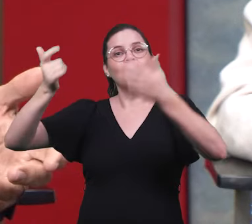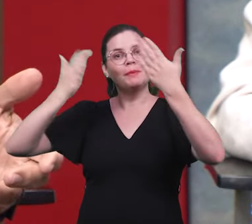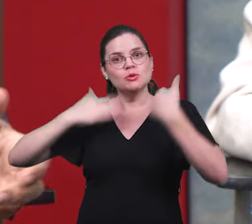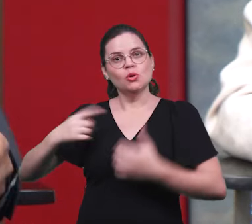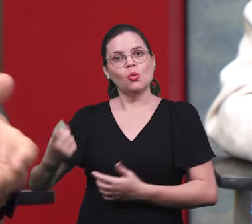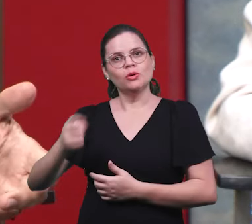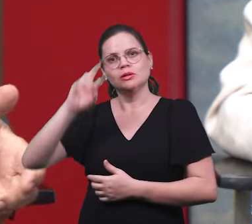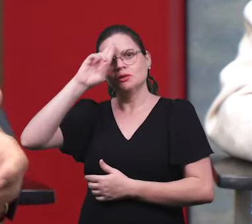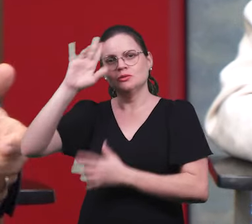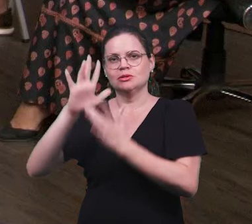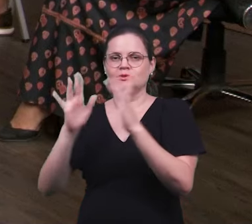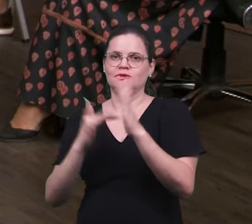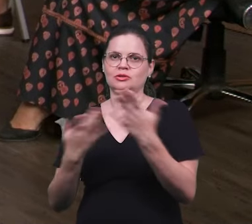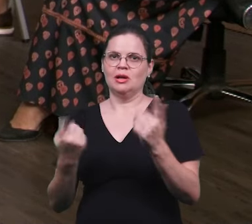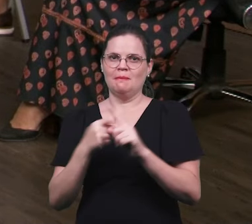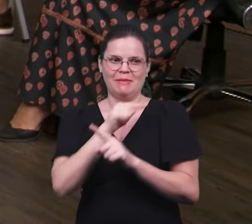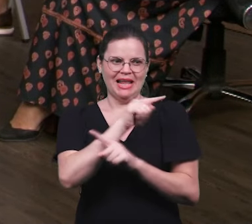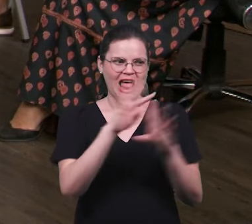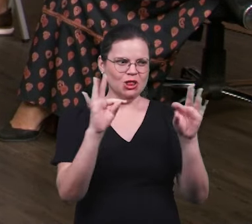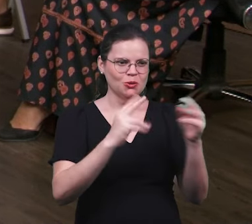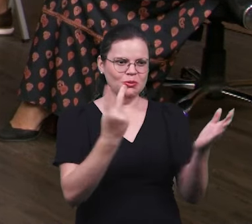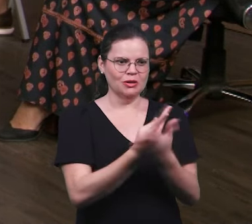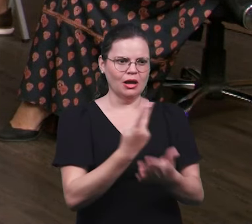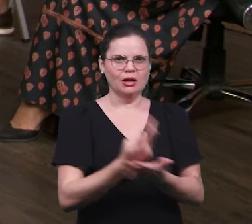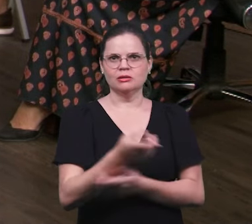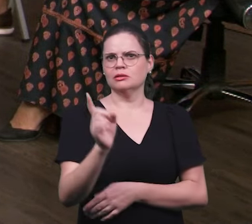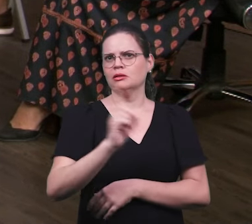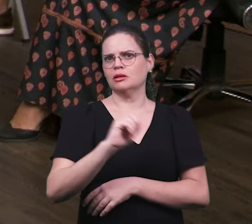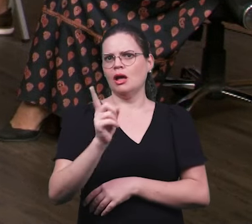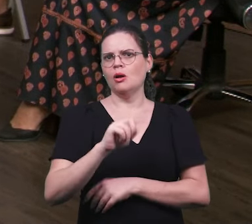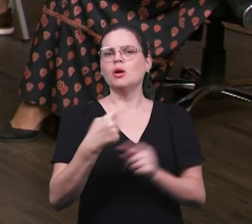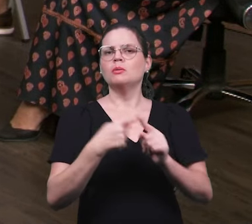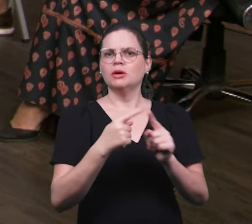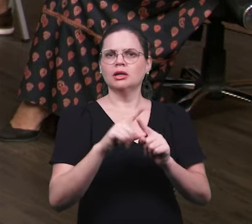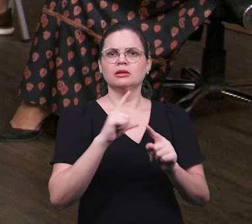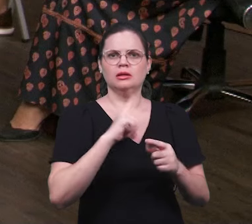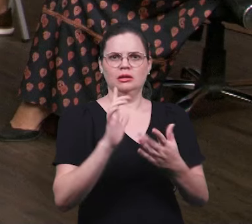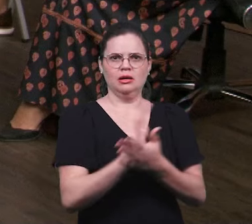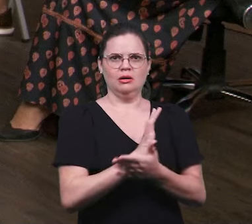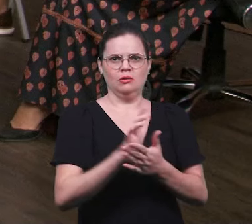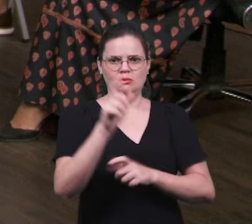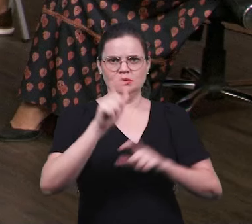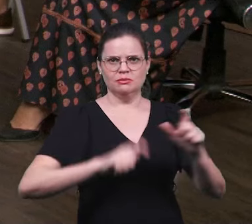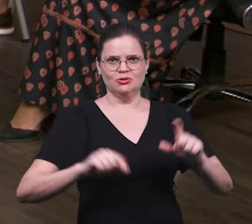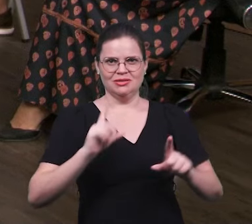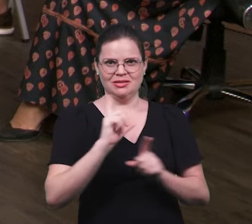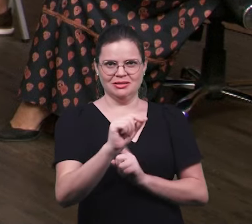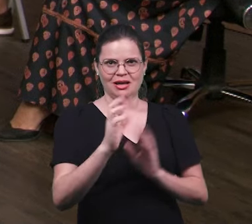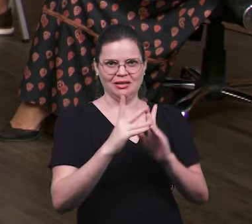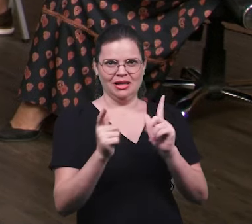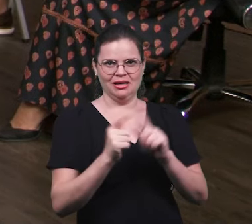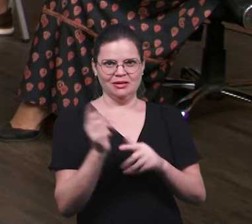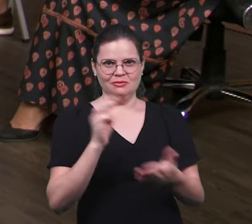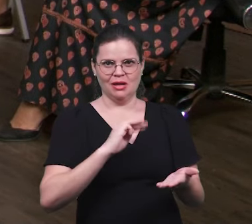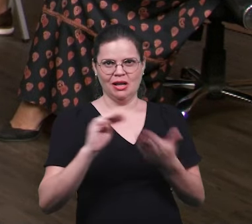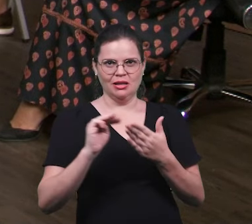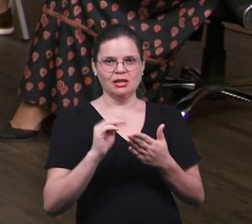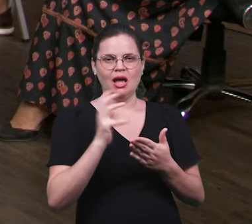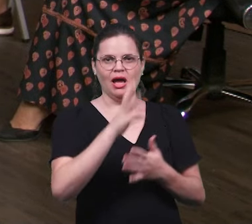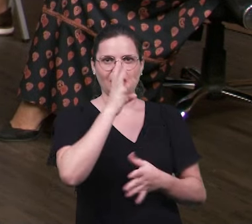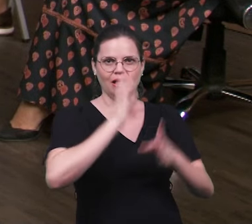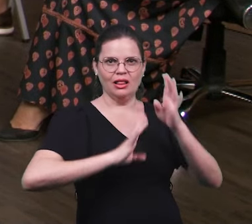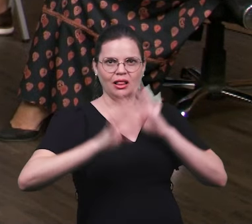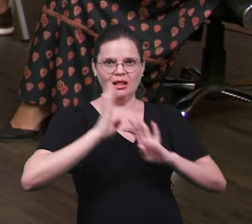lá nada serve. E as pessoas, às vezes, porque saiu do nosso meio, vão para a rede social e quer me